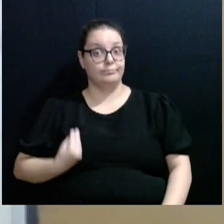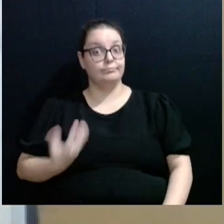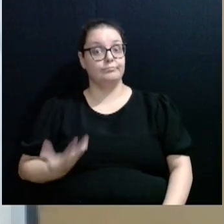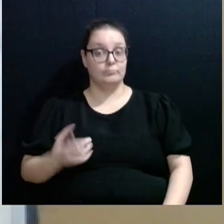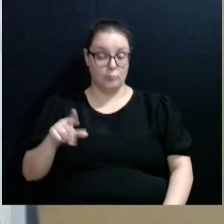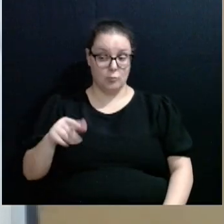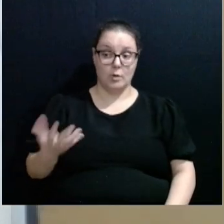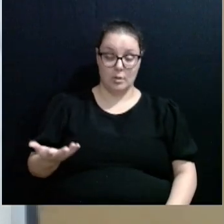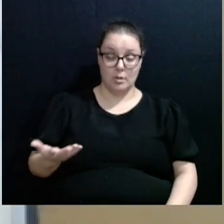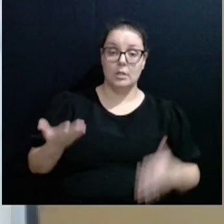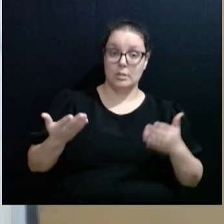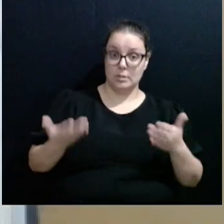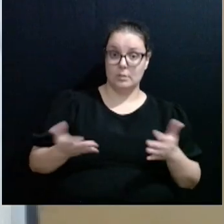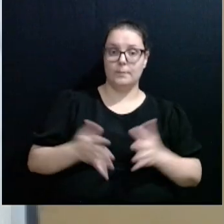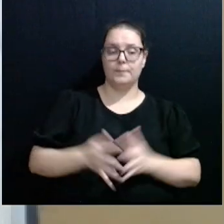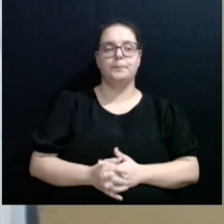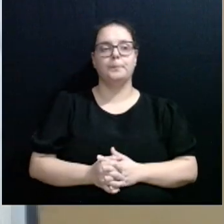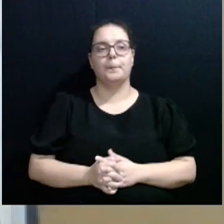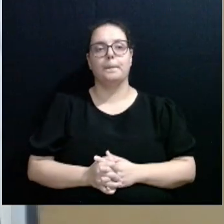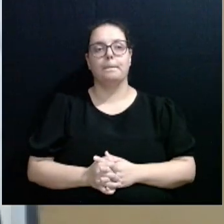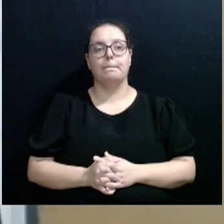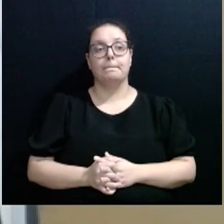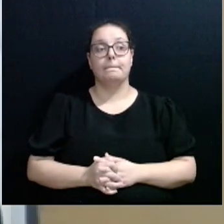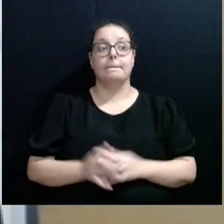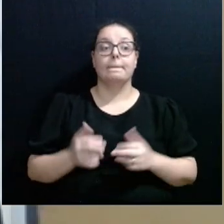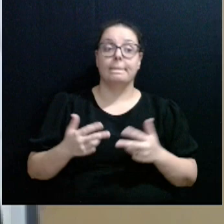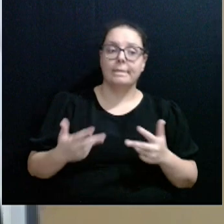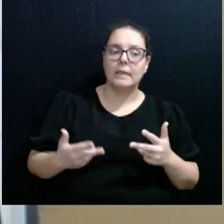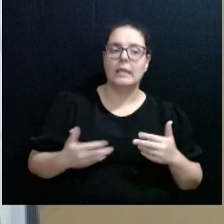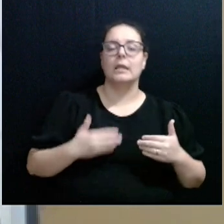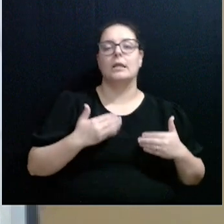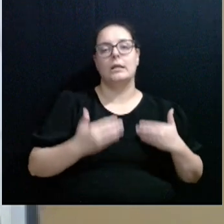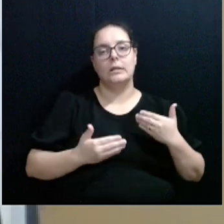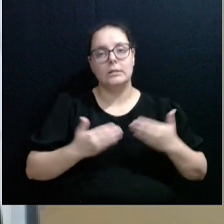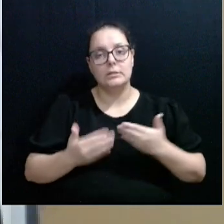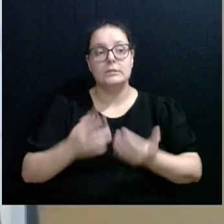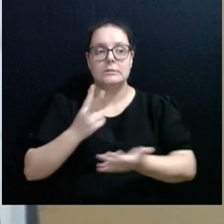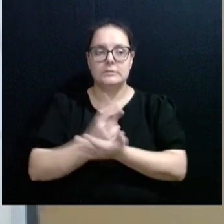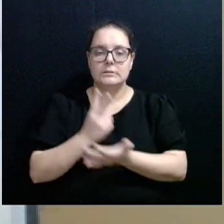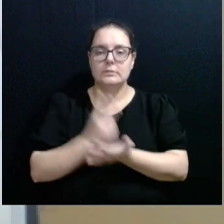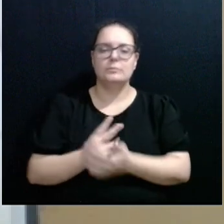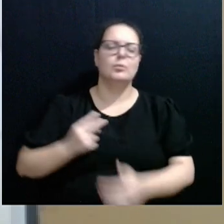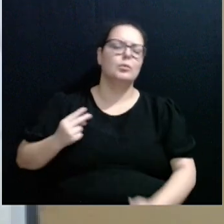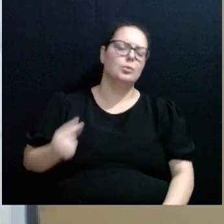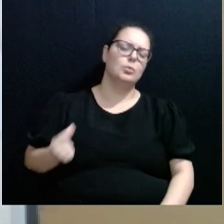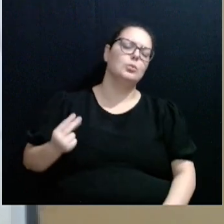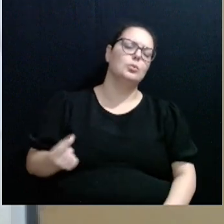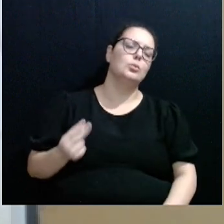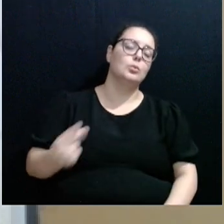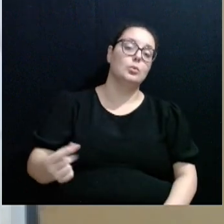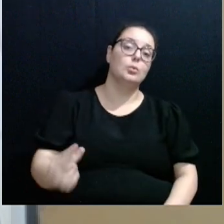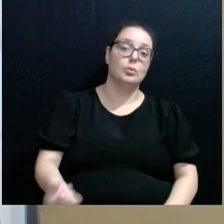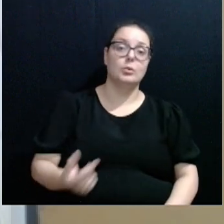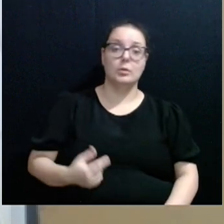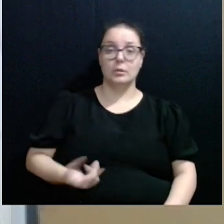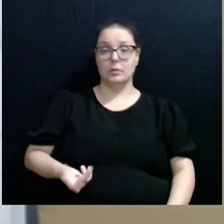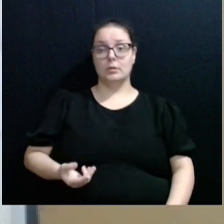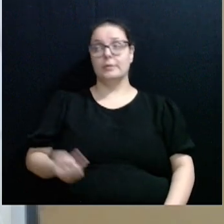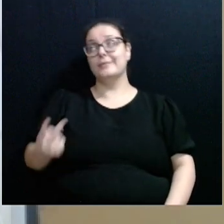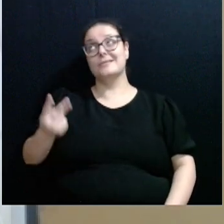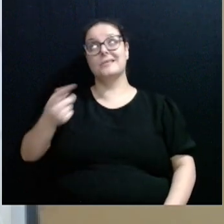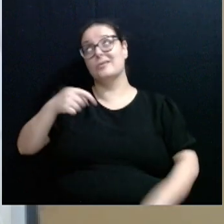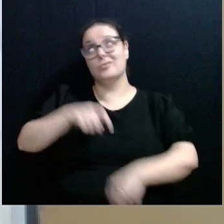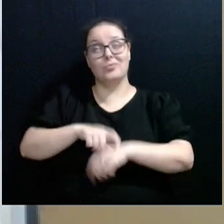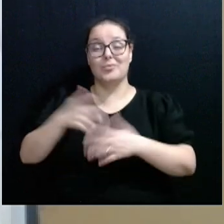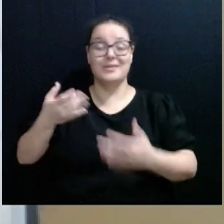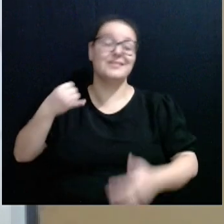Então, é algo que vinha ficando, sempre ficou por muito tempo, ficou em segundo plano. Então,